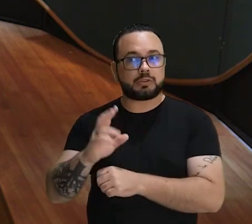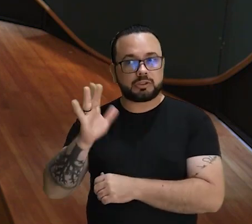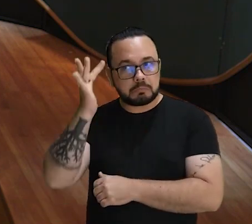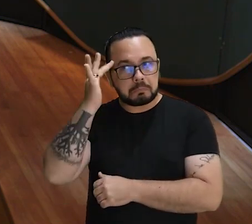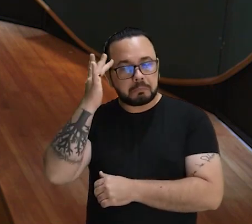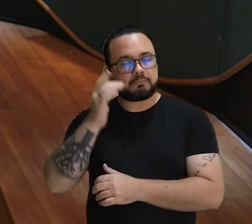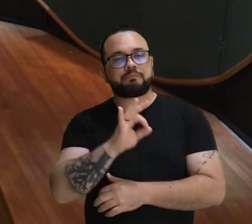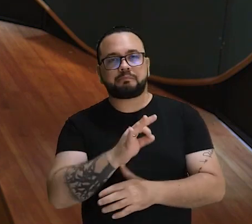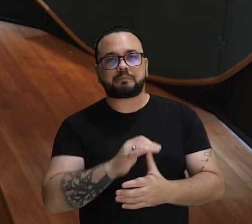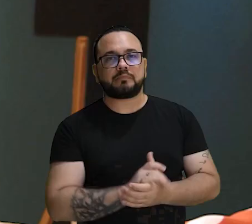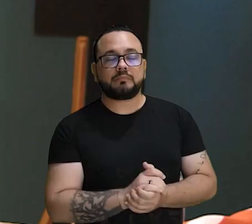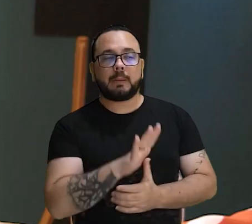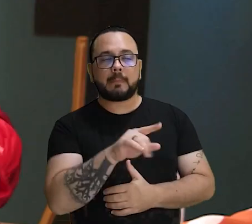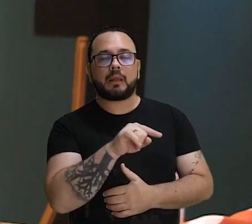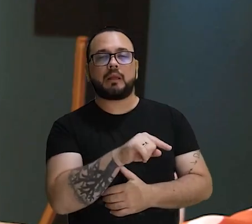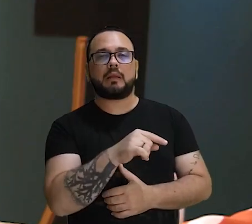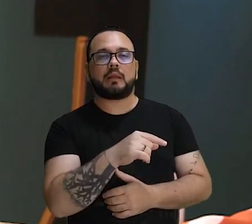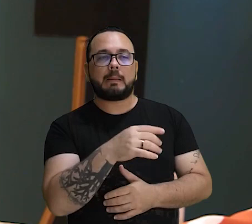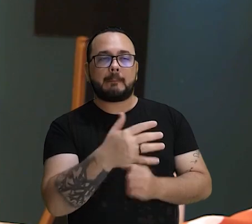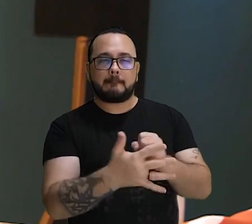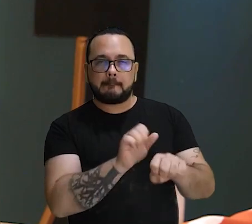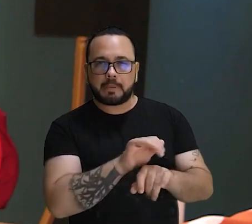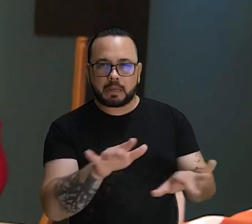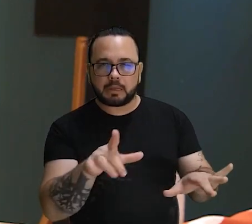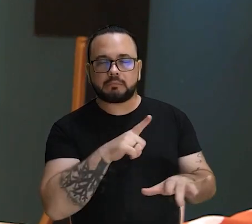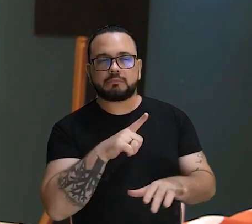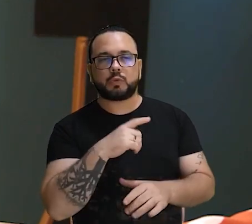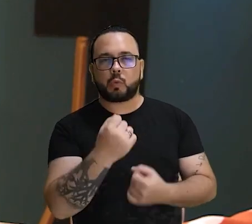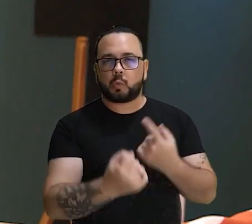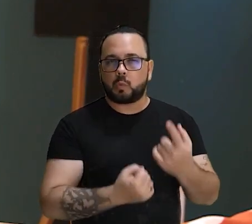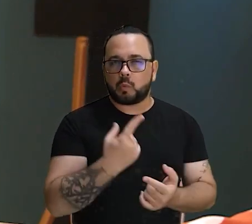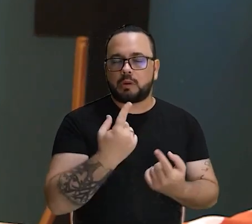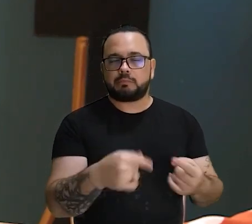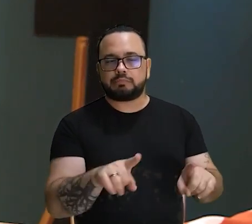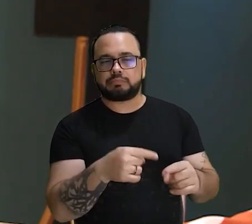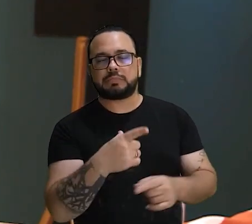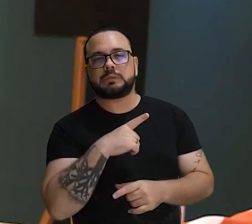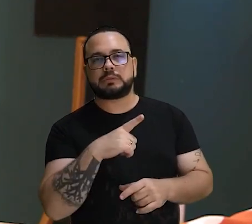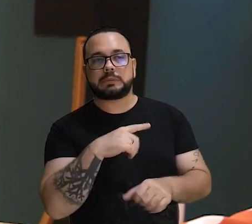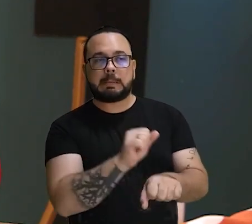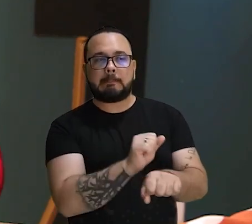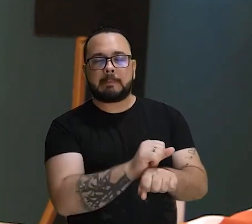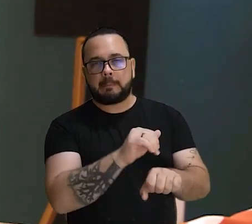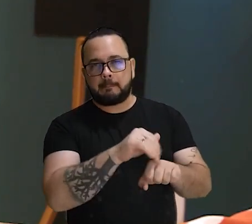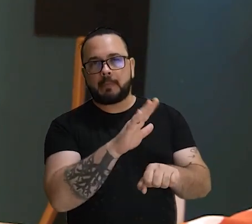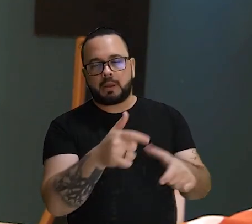bom. Mas com a pandemia aí atravessando. Então, assim, algumas músicas, elas tiveram um tempo de marinar ali com a banda, com o meu